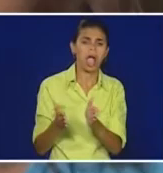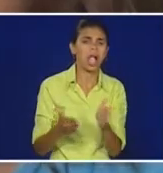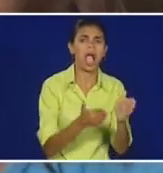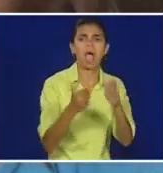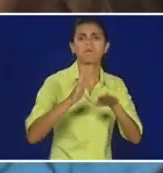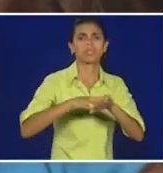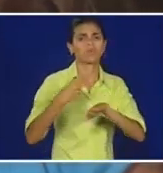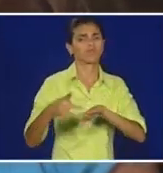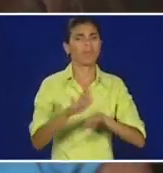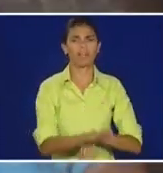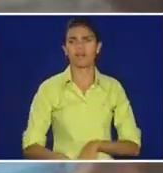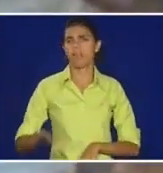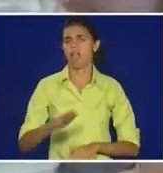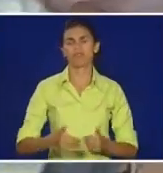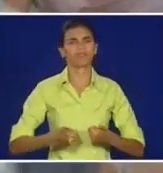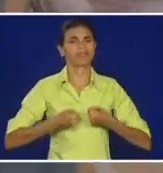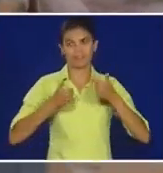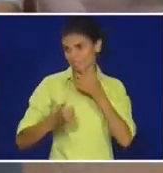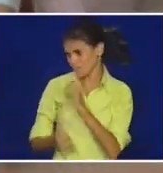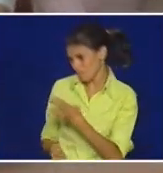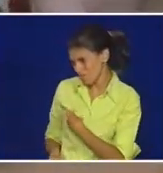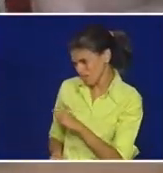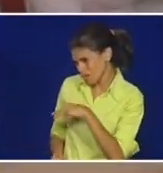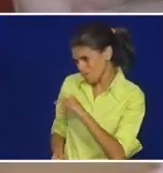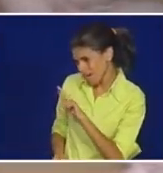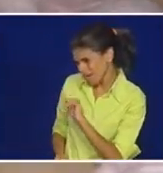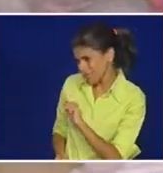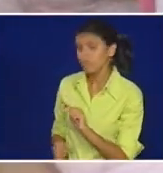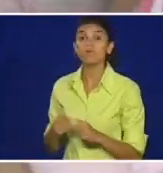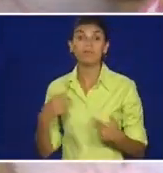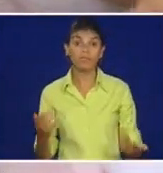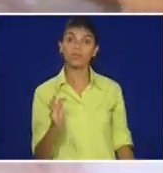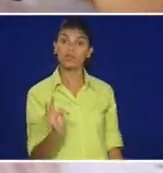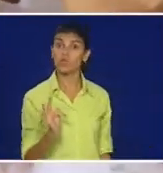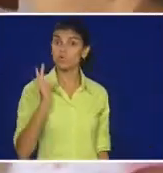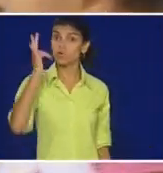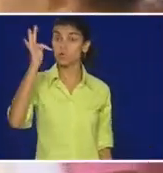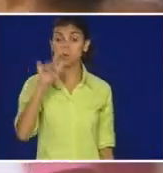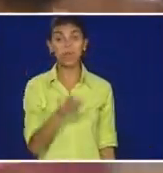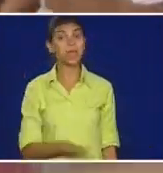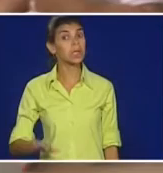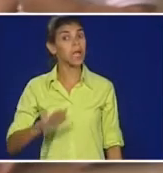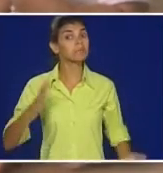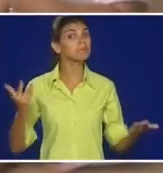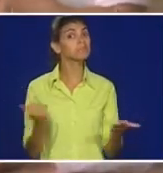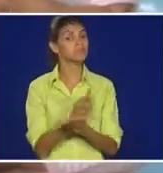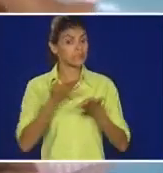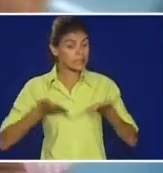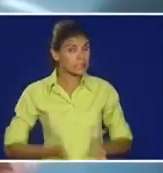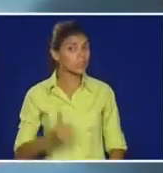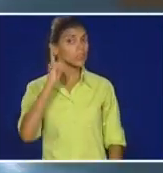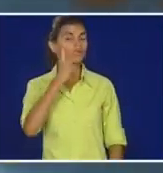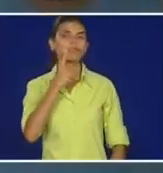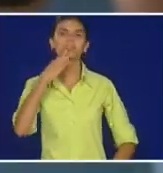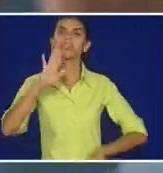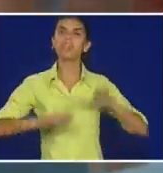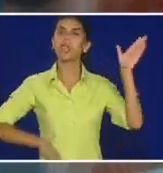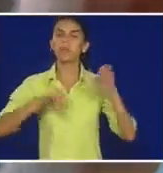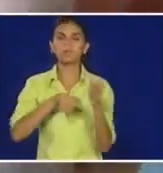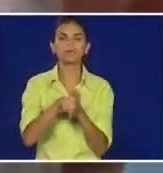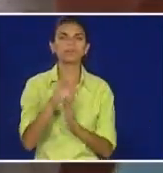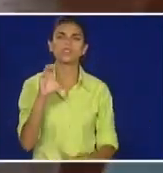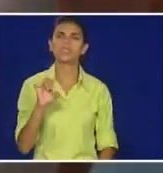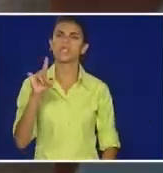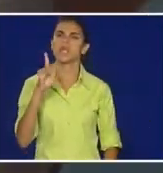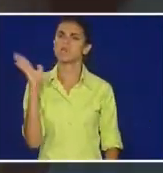das crianças, né, Mariana? O futuro das crianças que nascem surdas no Brasil depende do diagnóstico precoce e da educação